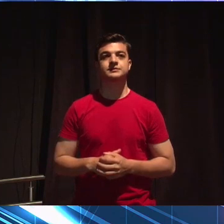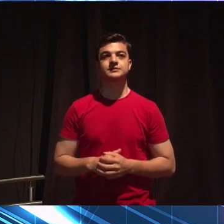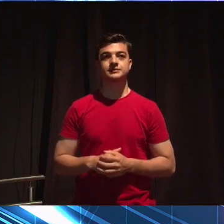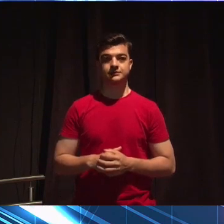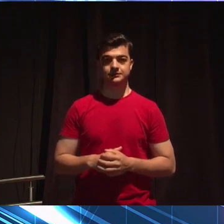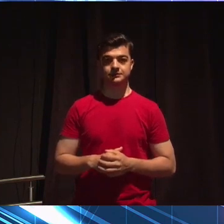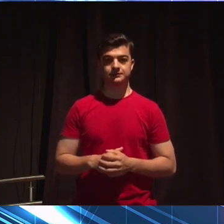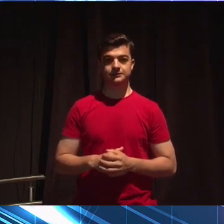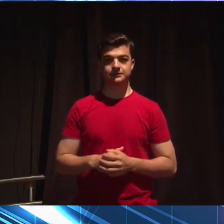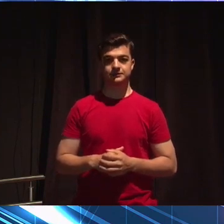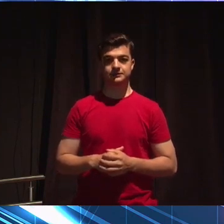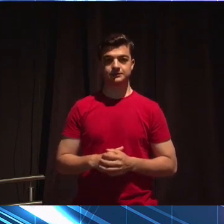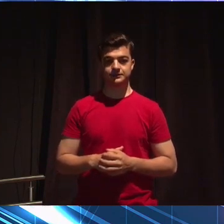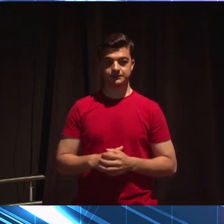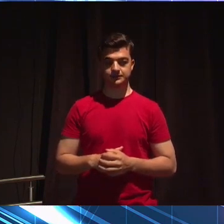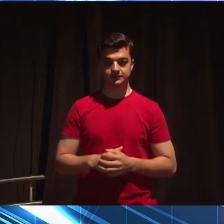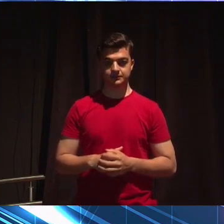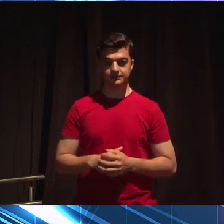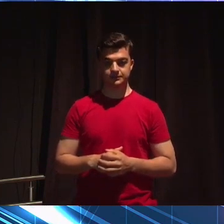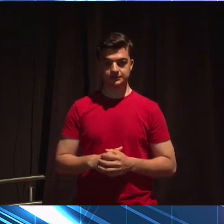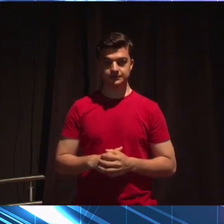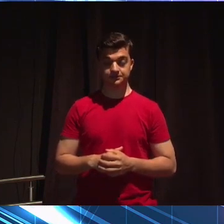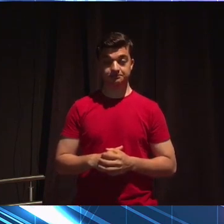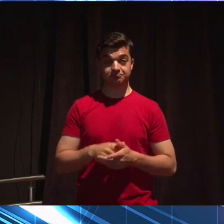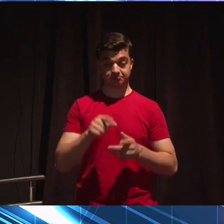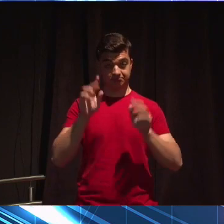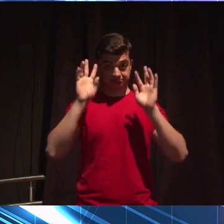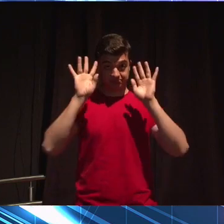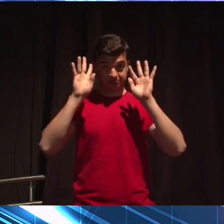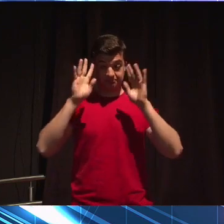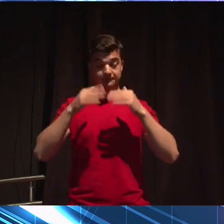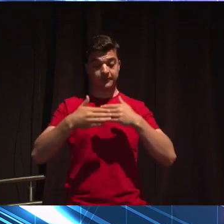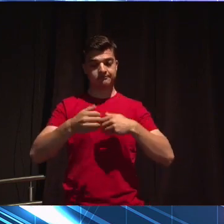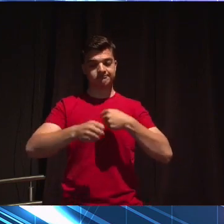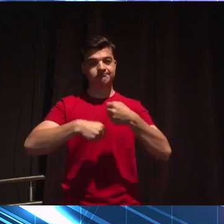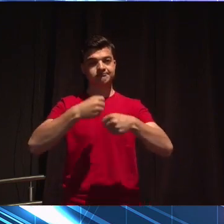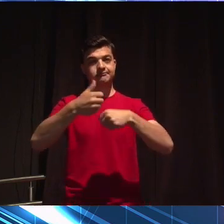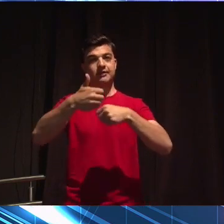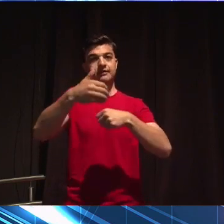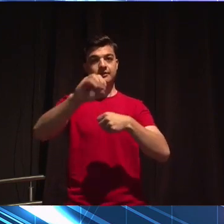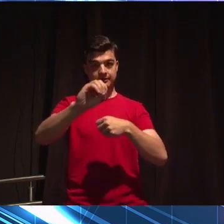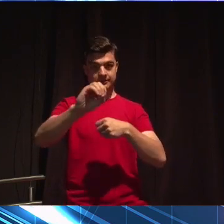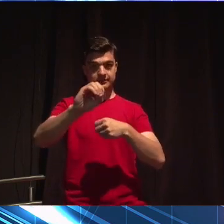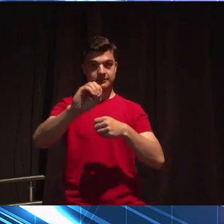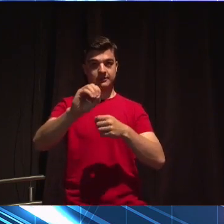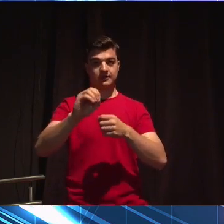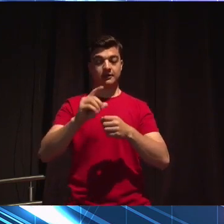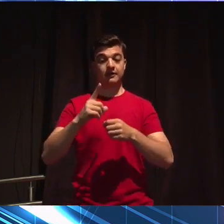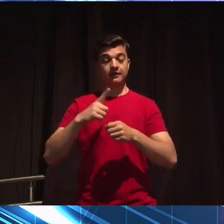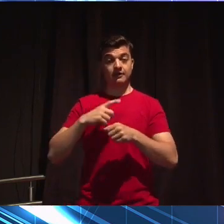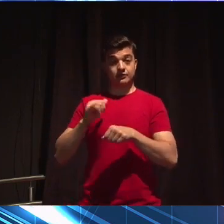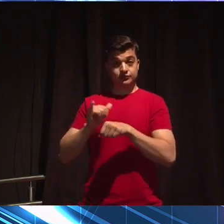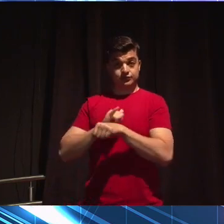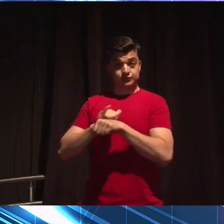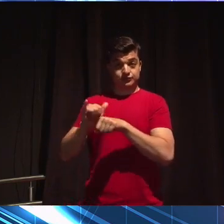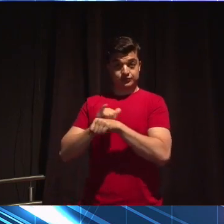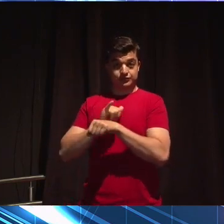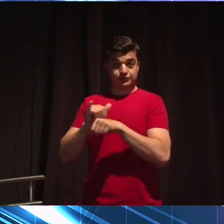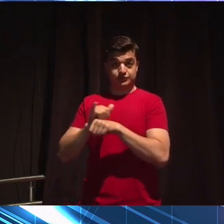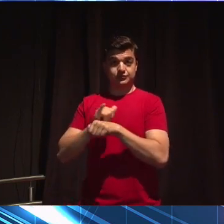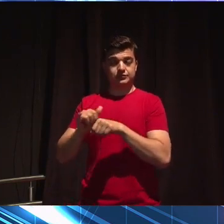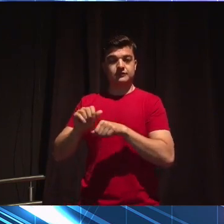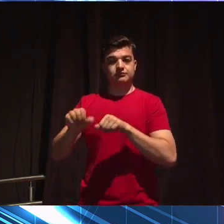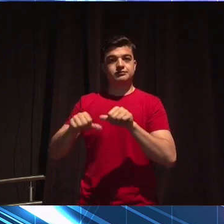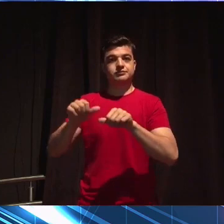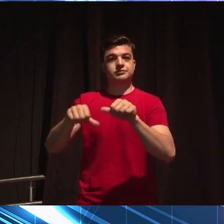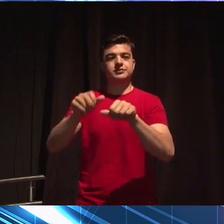pensar isso de forma estratégica? O que é estratégia? Né, do grego estratégia? Essa piada está ficando velha, né, porque faz muito tempo que foi lançada a Tropa de Elite, mas